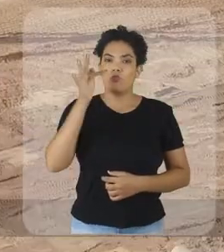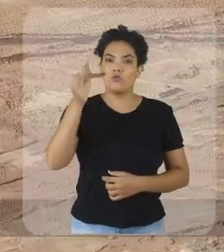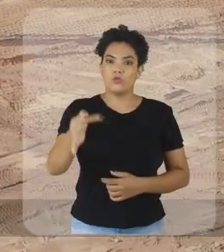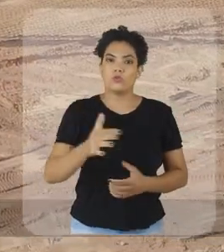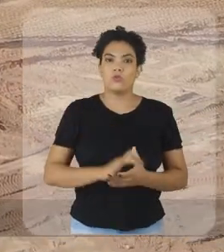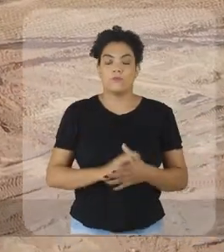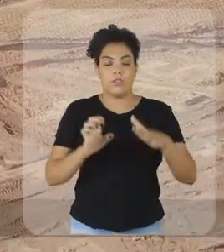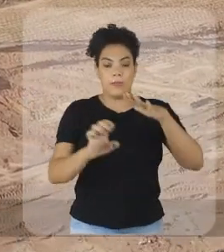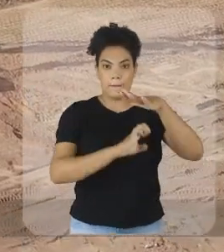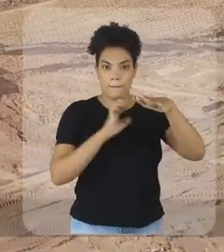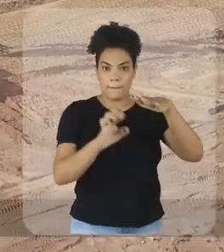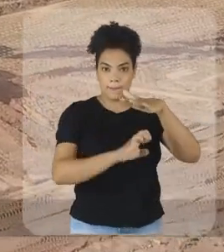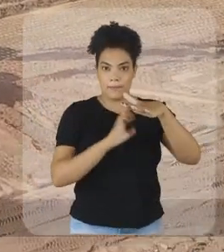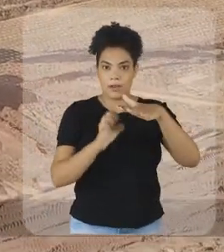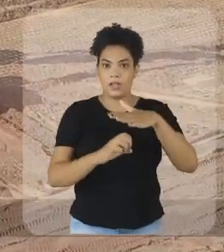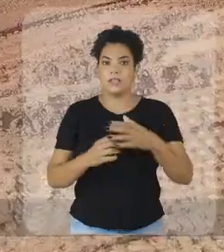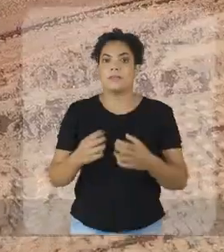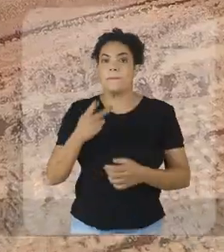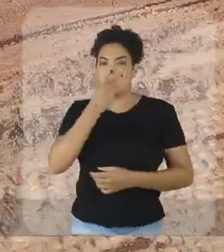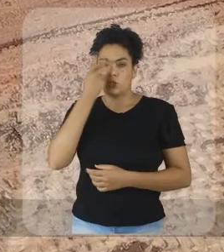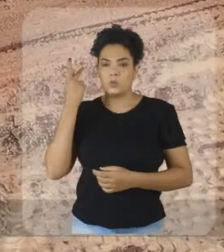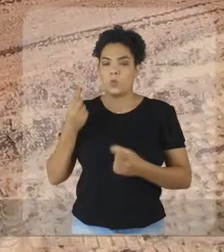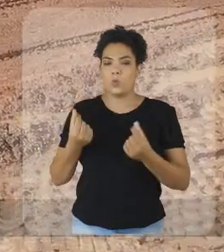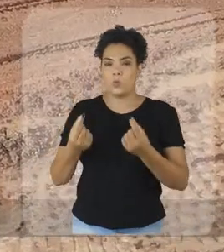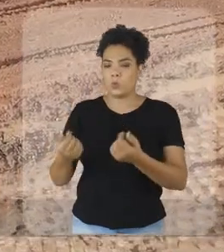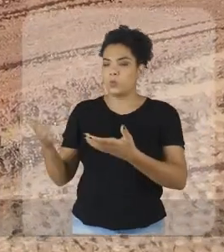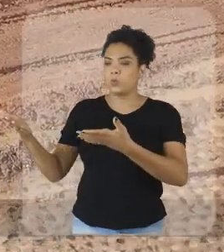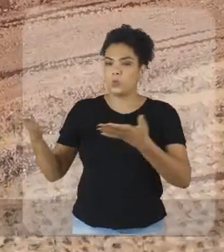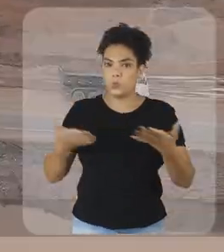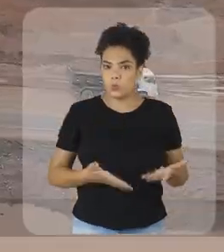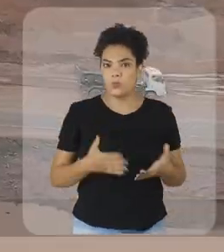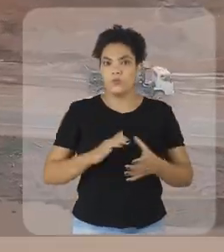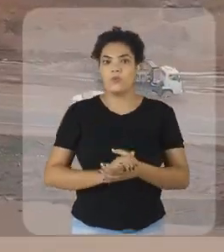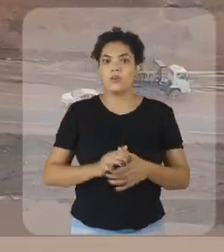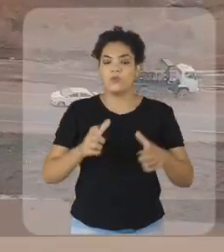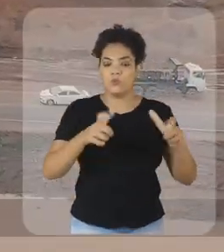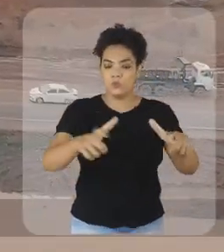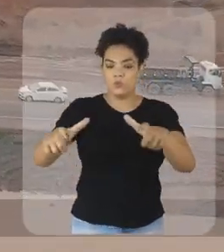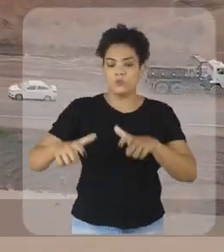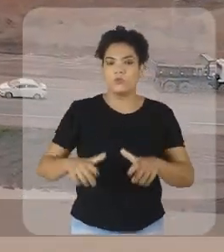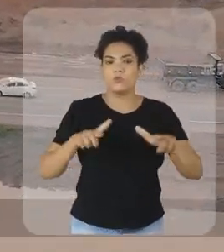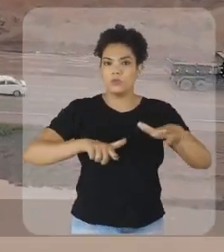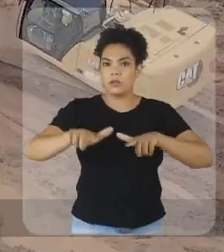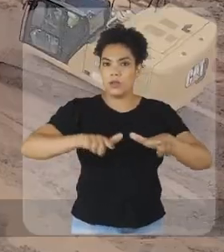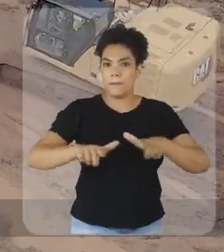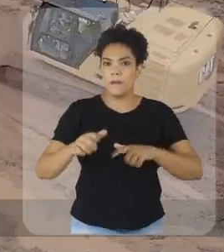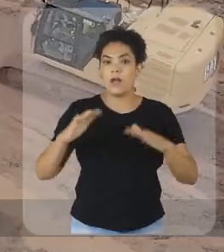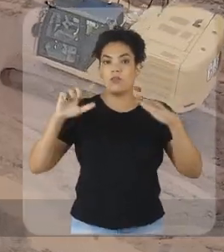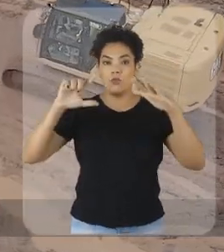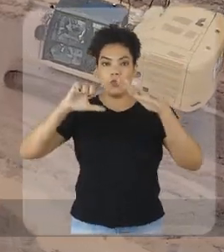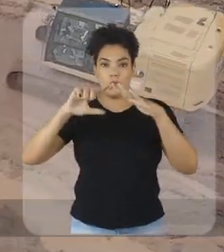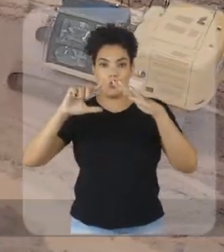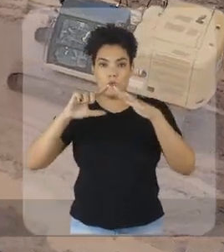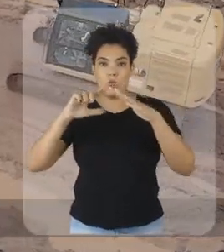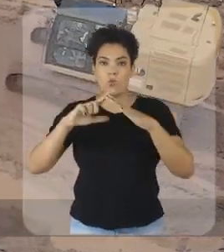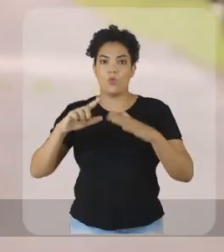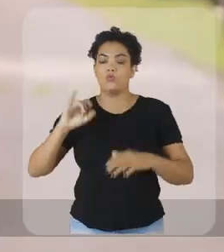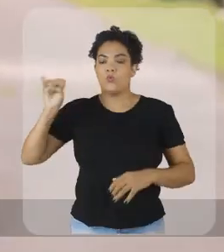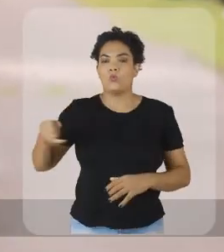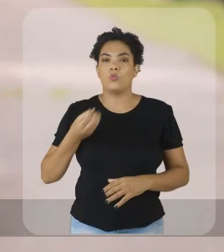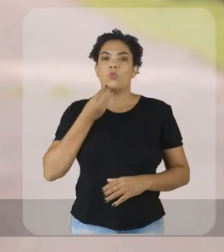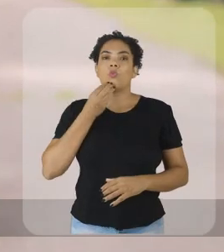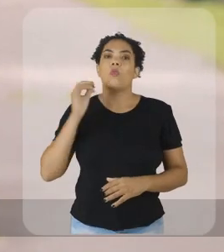empresas, investidores e investimentos para gerar novos empregos, novos postos de trabalho, novos negócios,